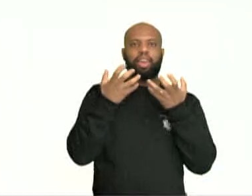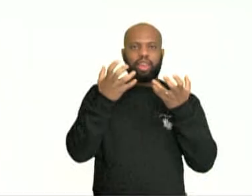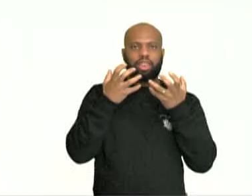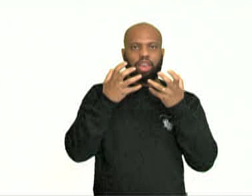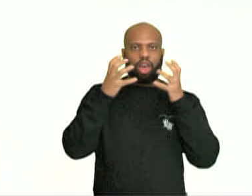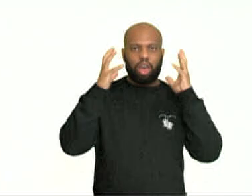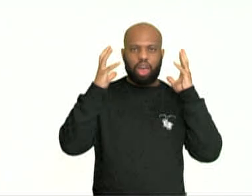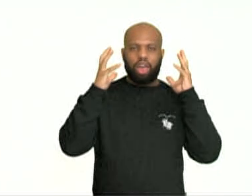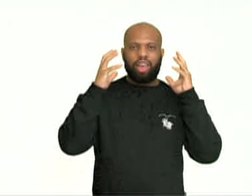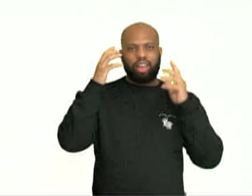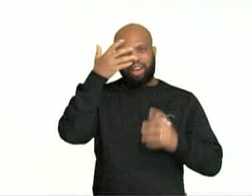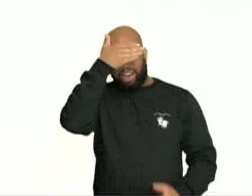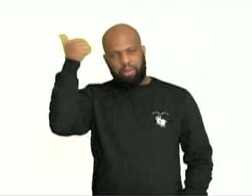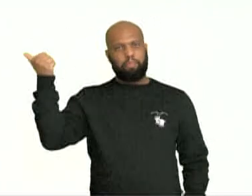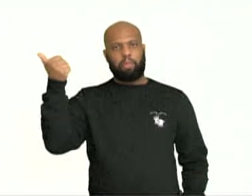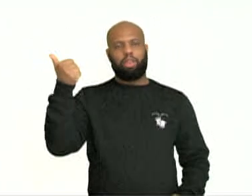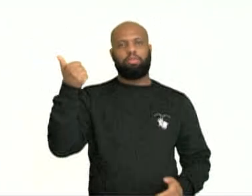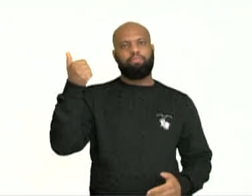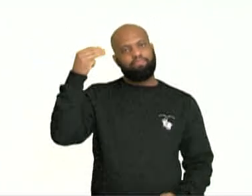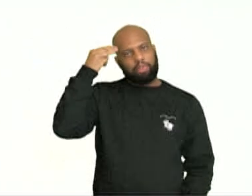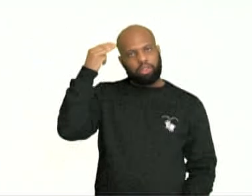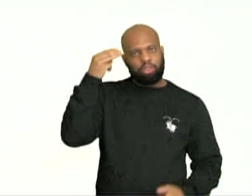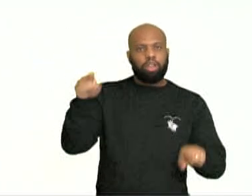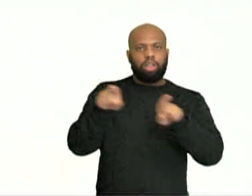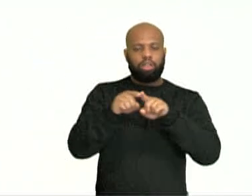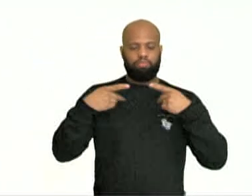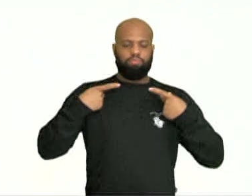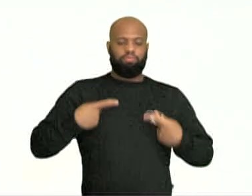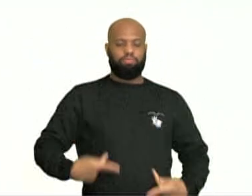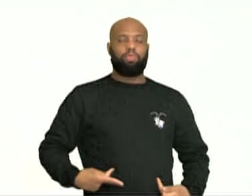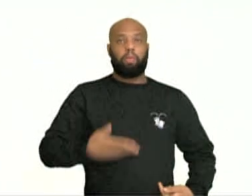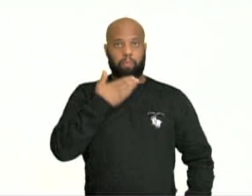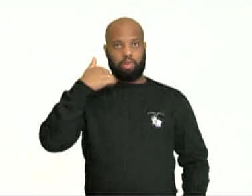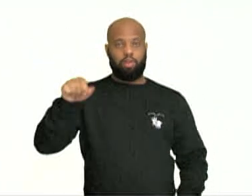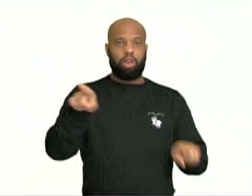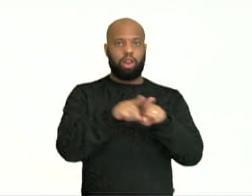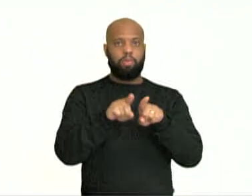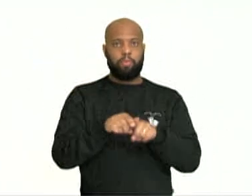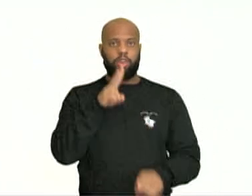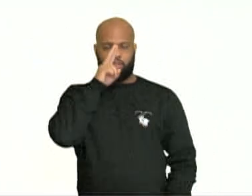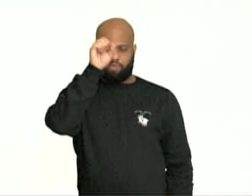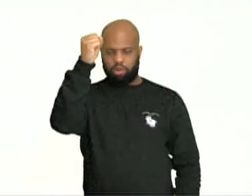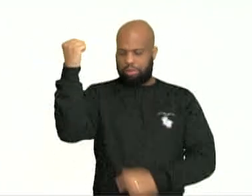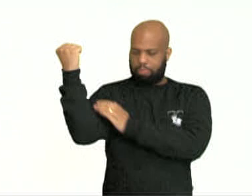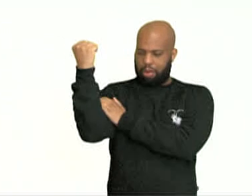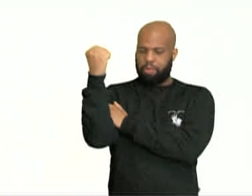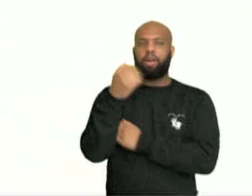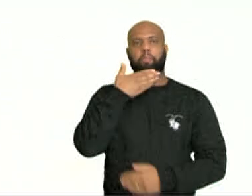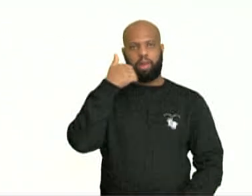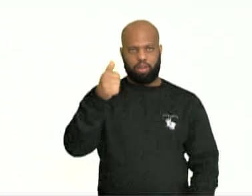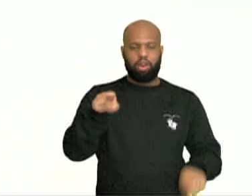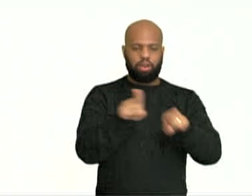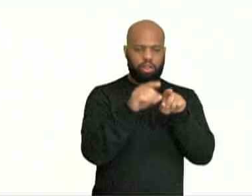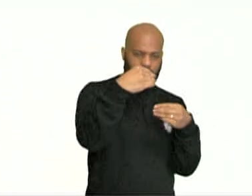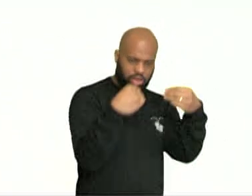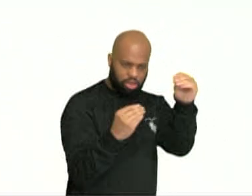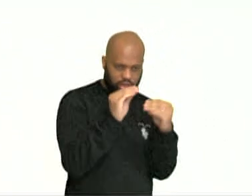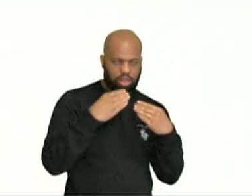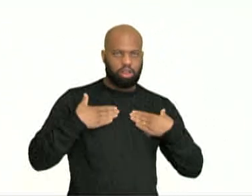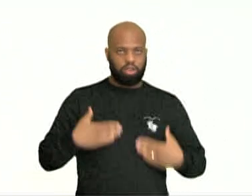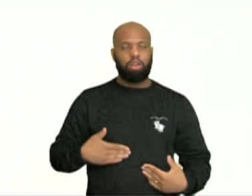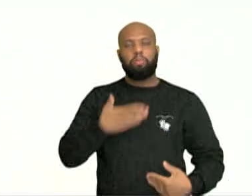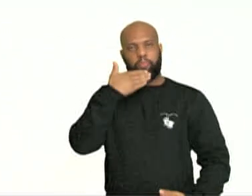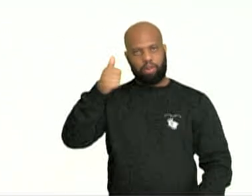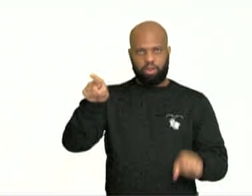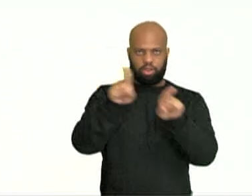potencializa o condicionamento físico, melhorando a postura, a força e a flexibilidade. Todos esses elementos trabalham em